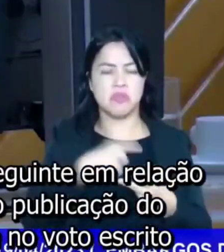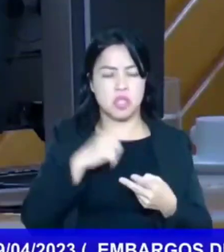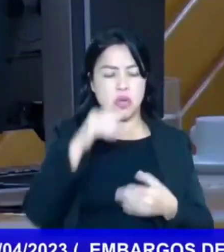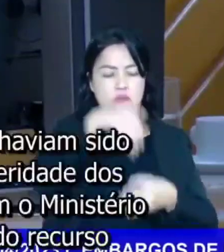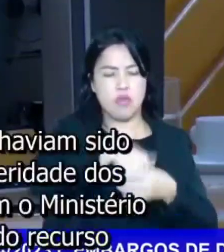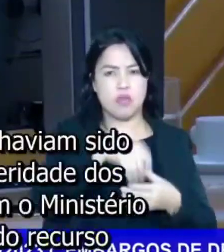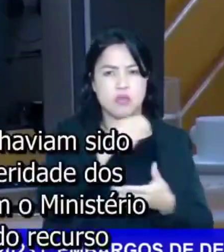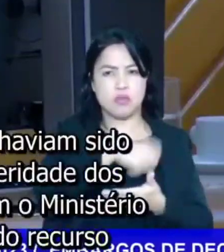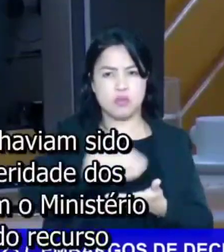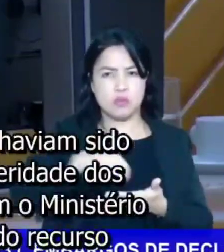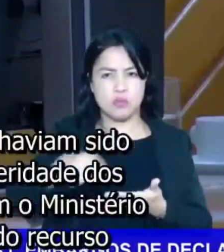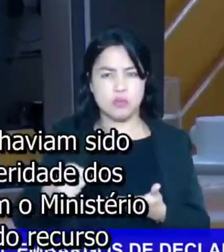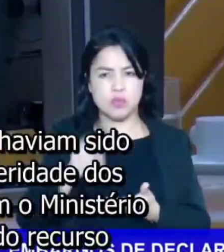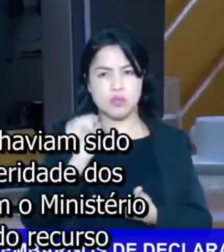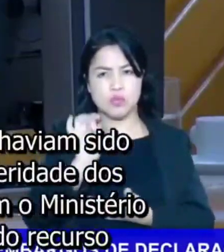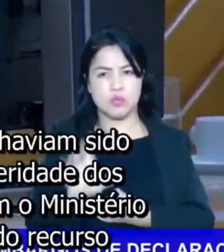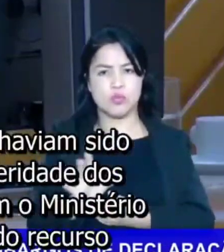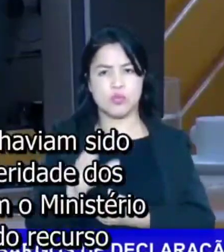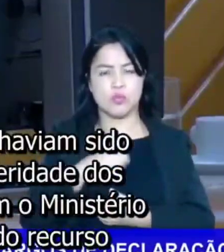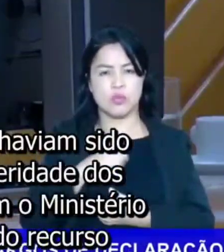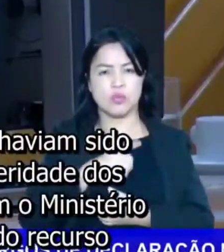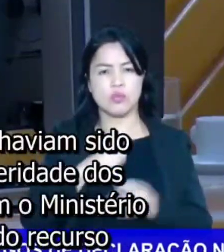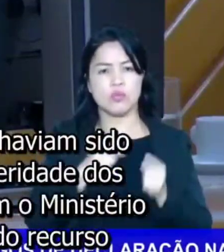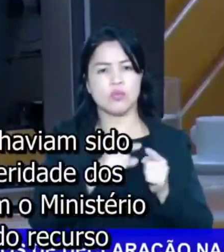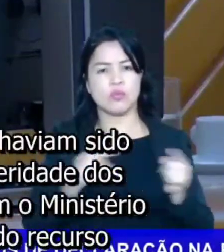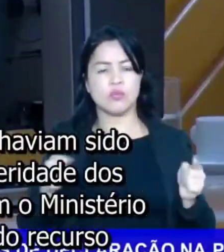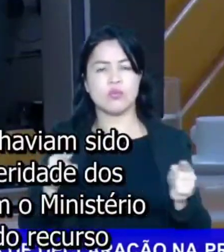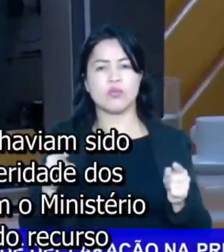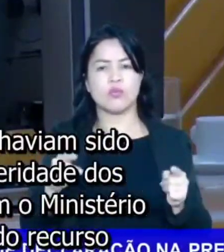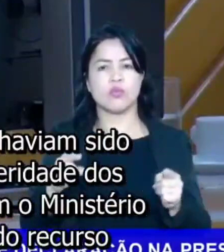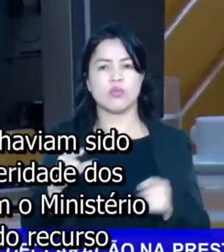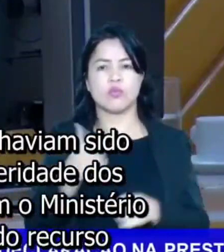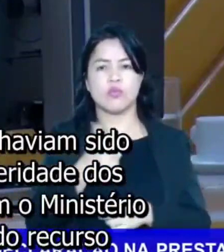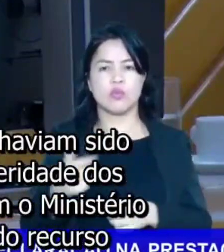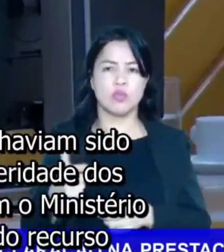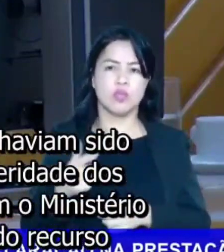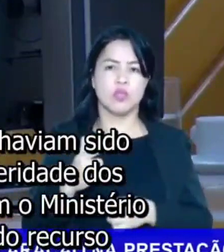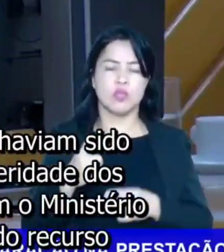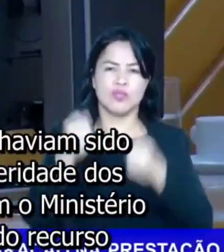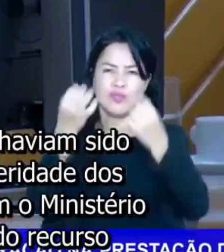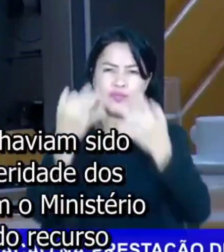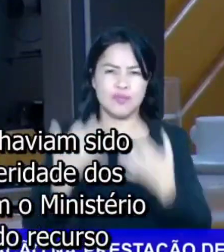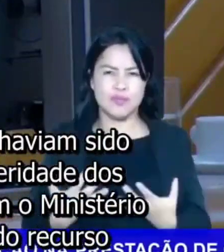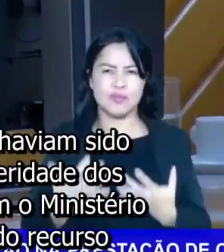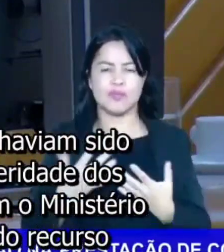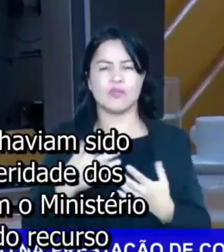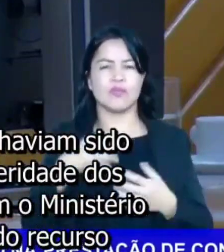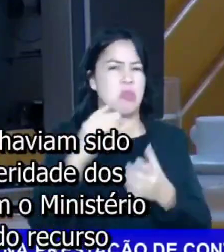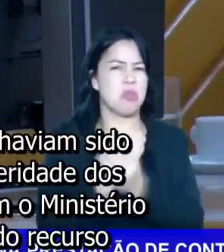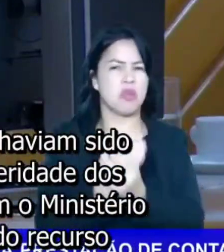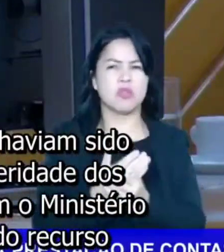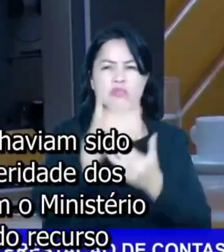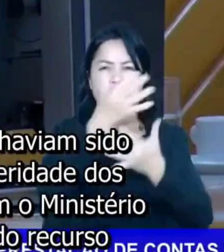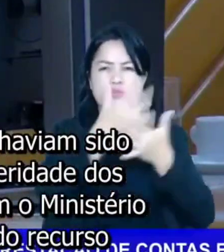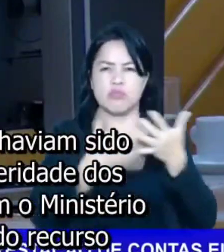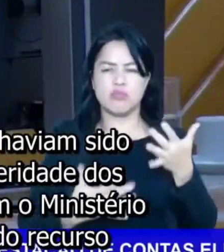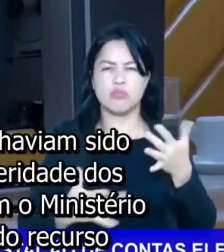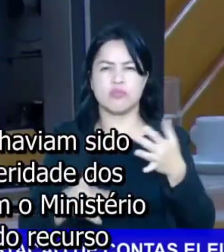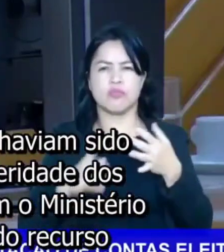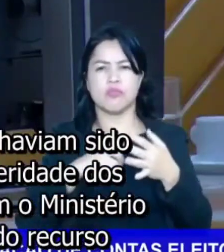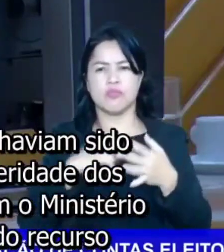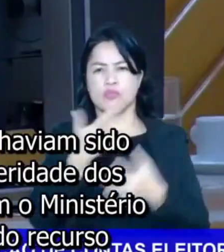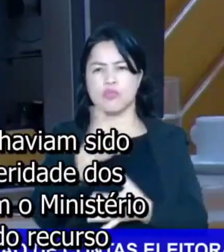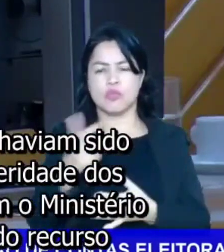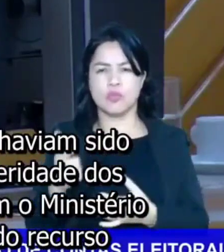escrito, apenas por ocasião da sessão de julgamento não haviam sido explicitados. Enfim, o volume de processos, a celeridade dos